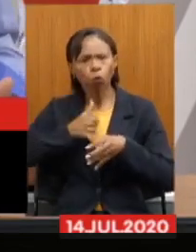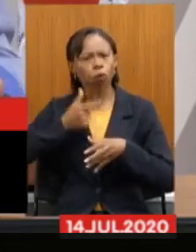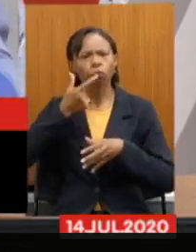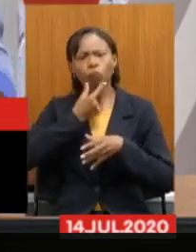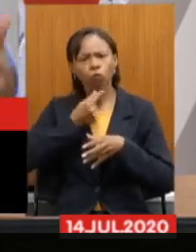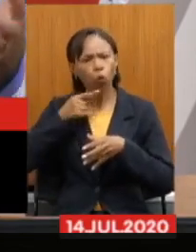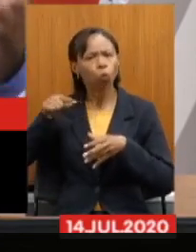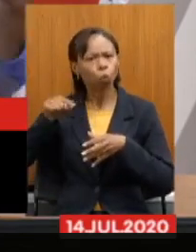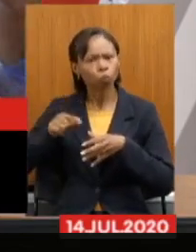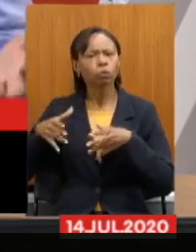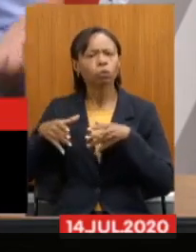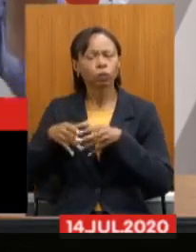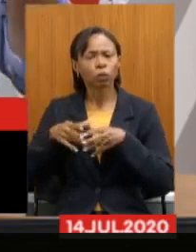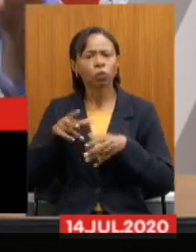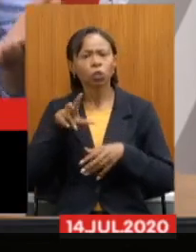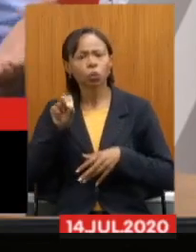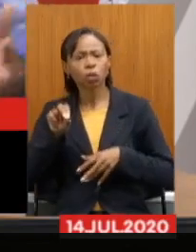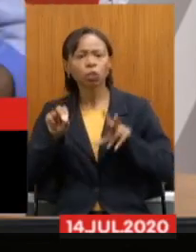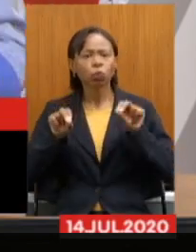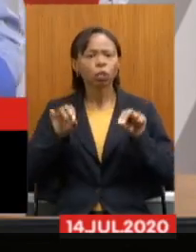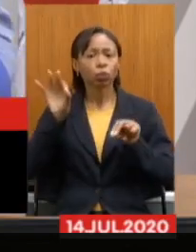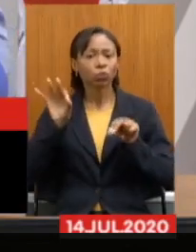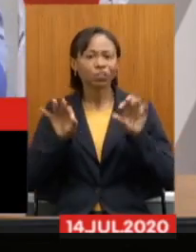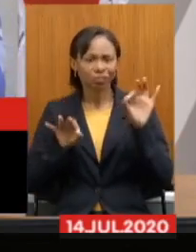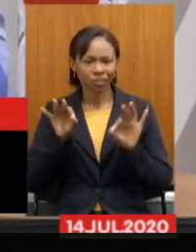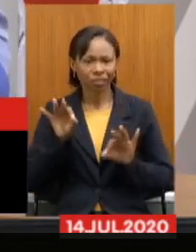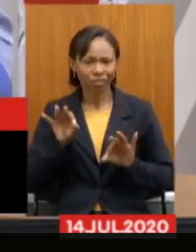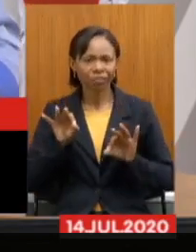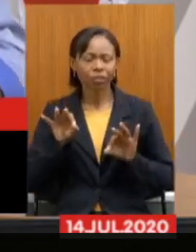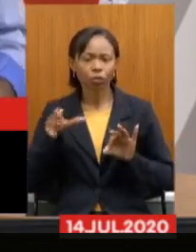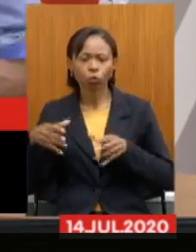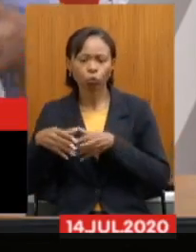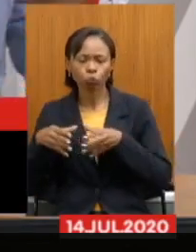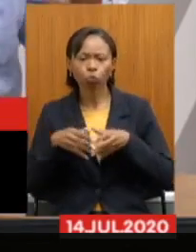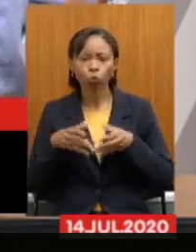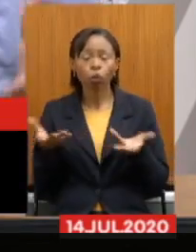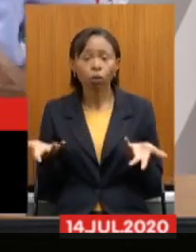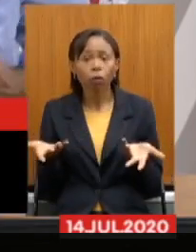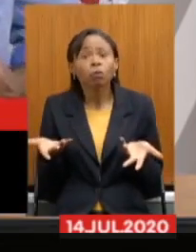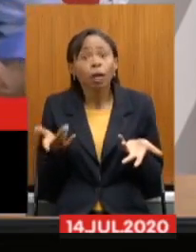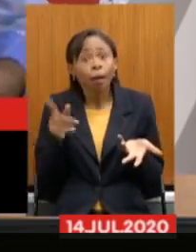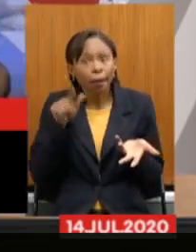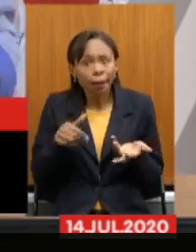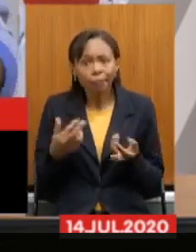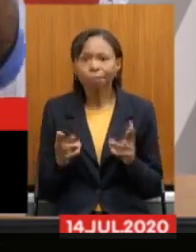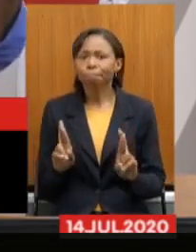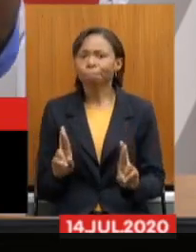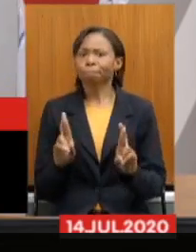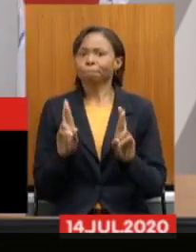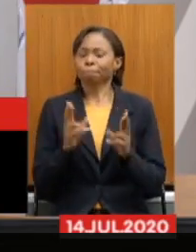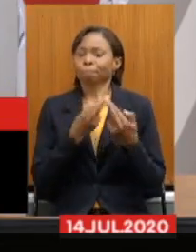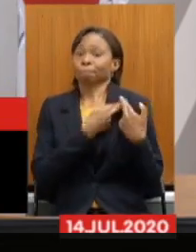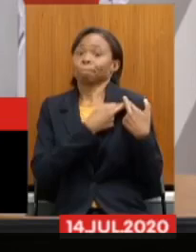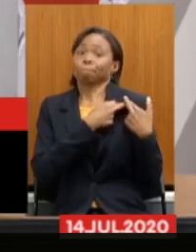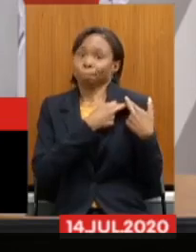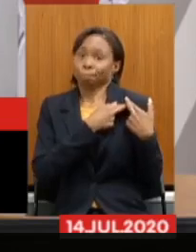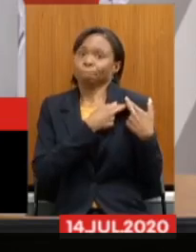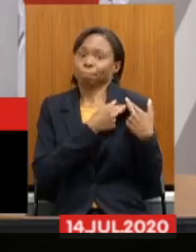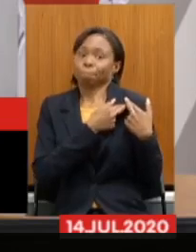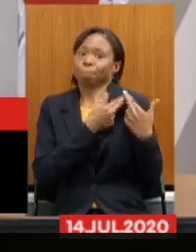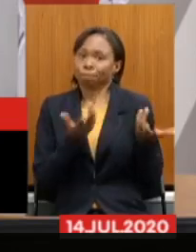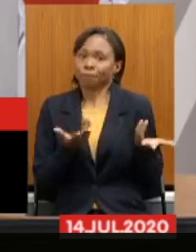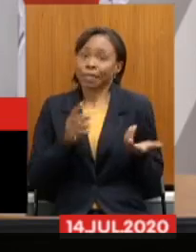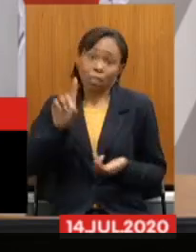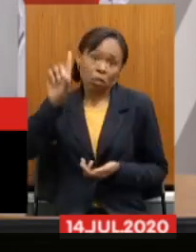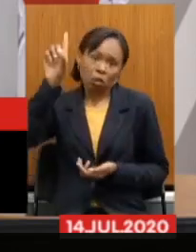homens, praticamente 50%, 50%, é uma responsabilidade muito grande que quis Deus, né, e a